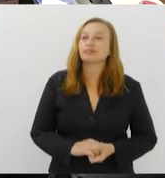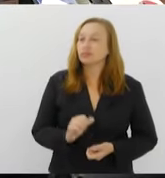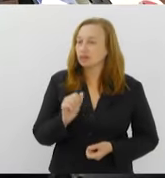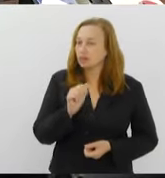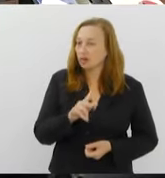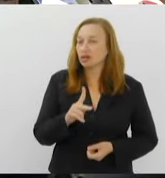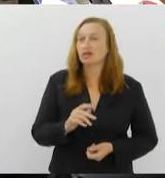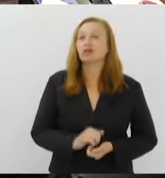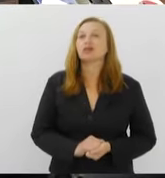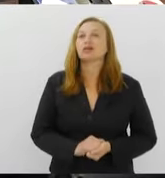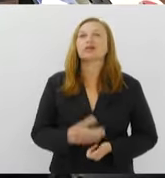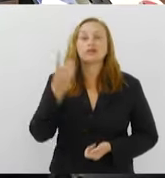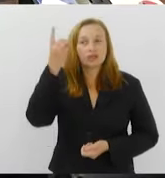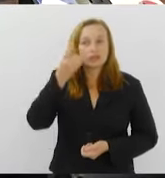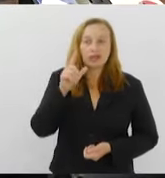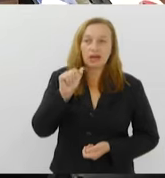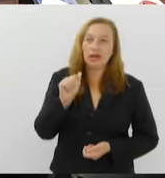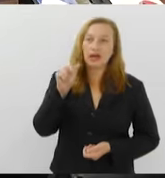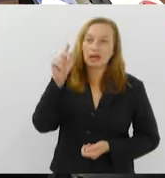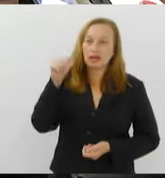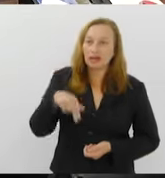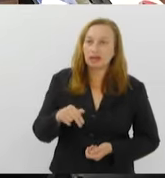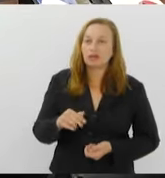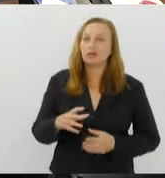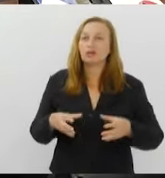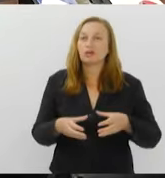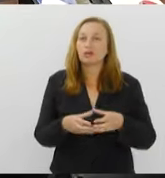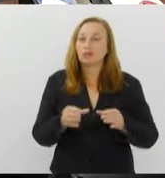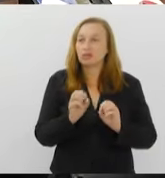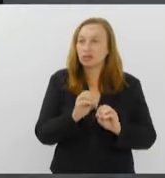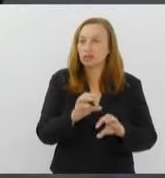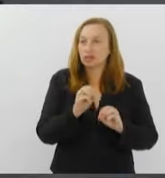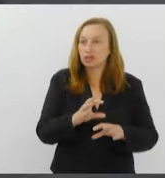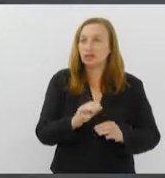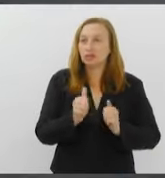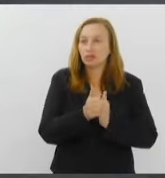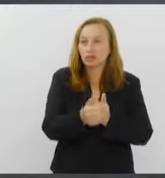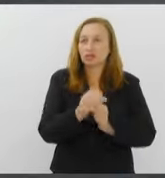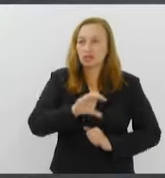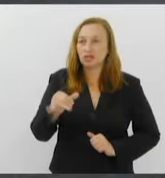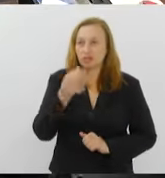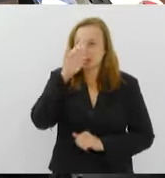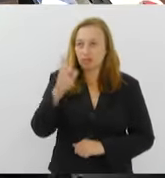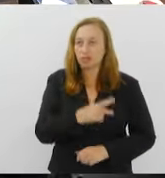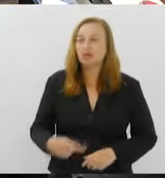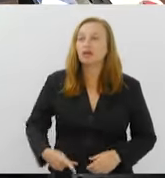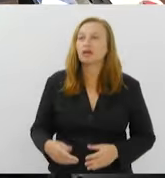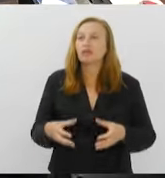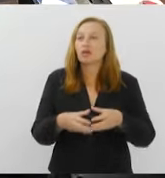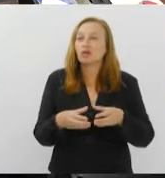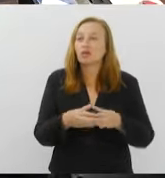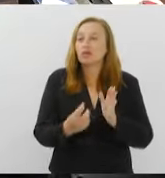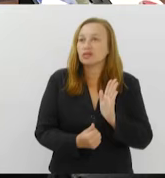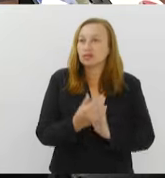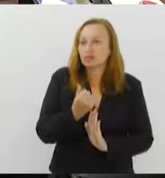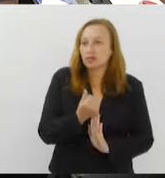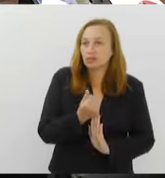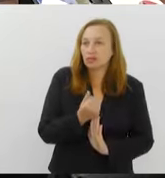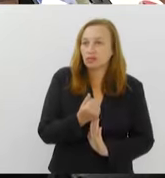acordo. Deputado Alan Lopes, por favor, pela Comissão de Educação. Acompanha a CCJ, presidente. Pela Comissão de